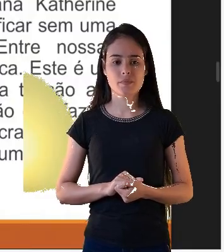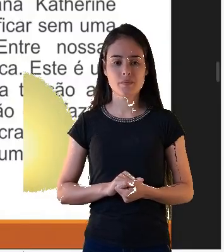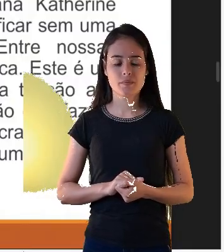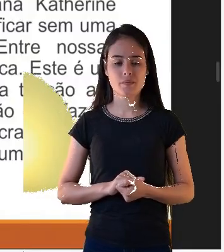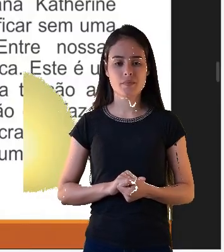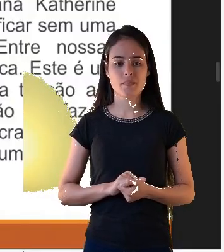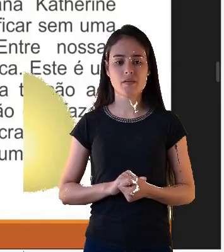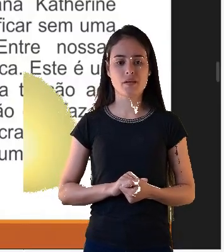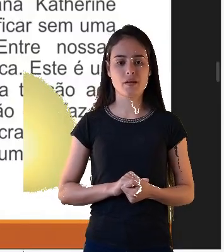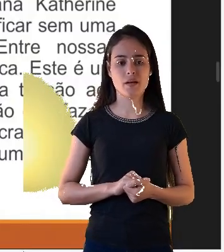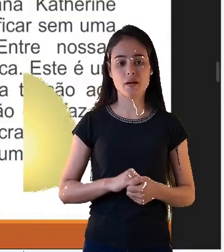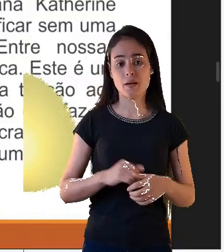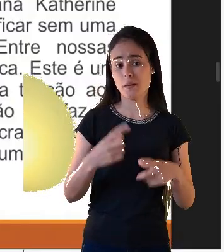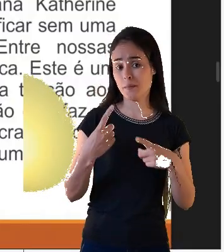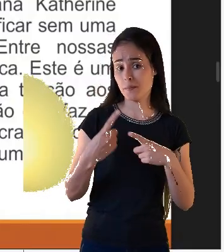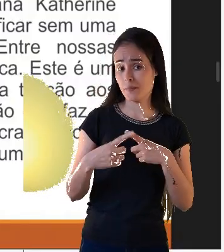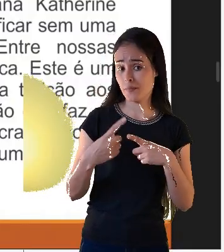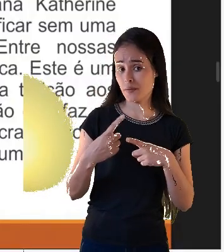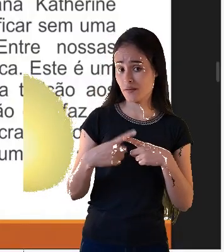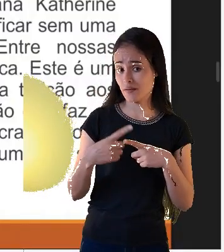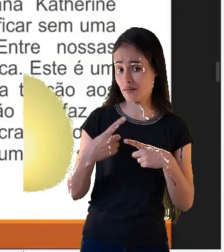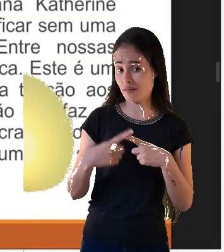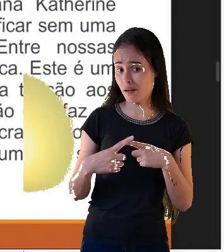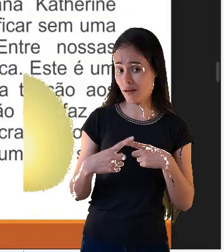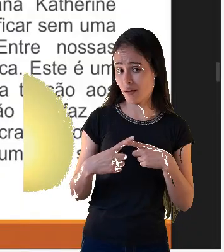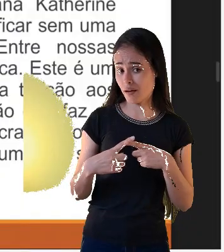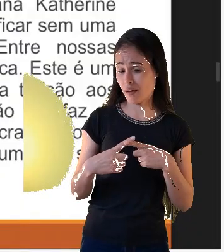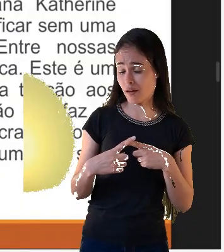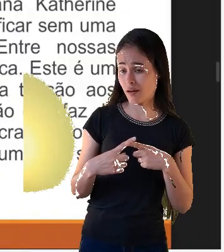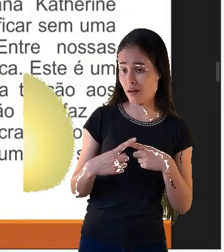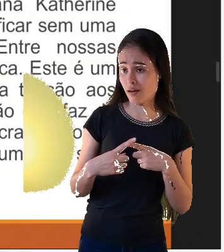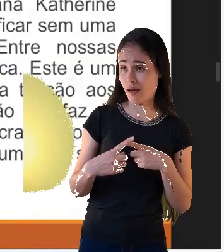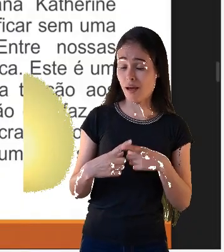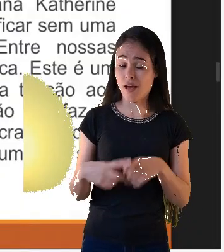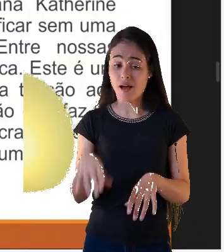certeza continuaria, né, da forma como está.